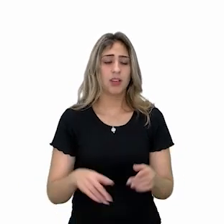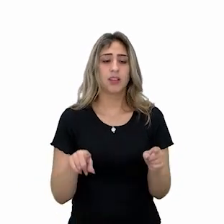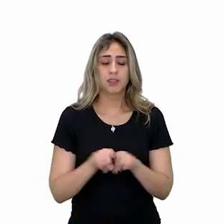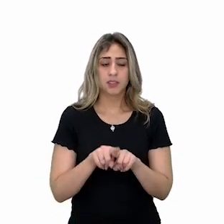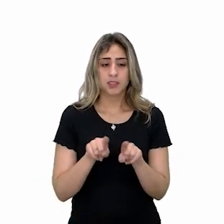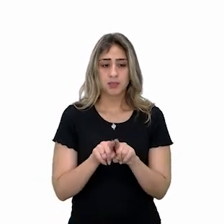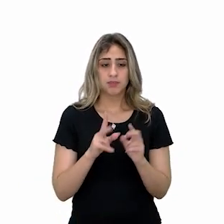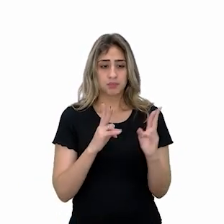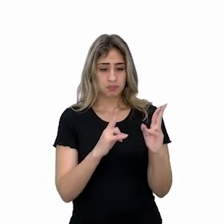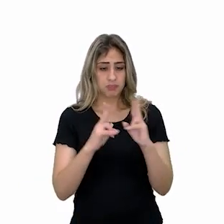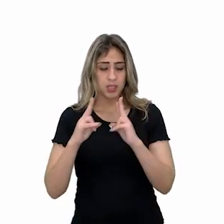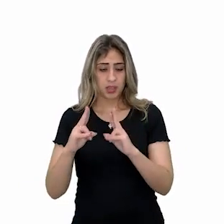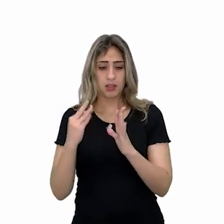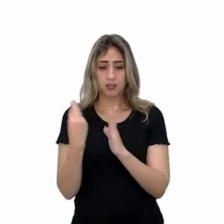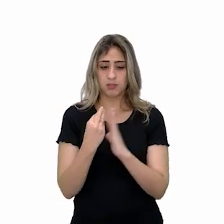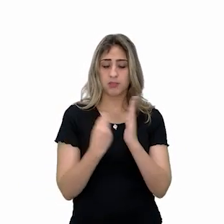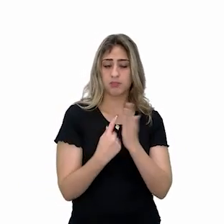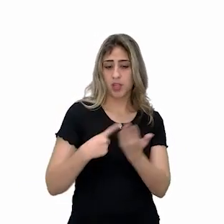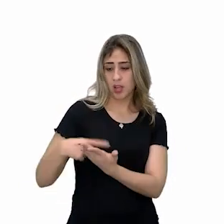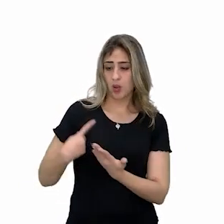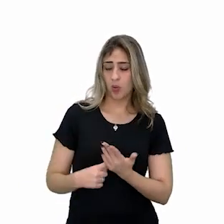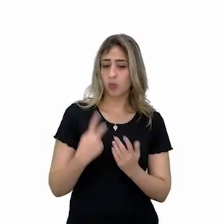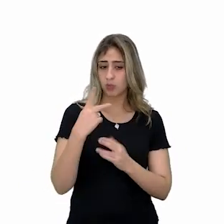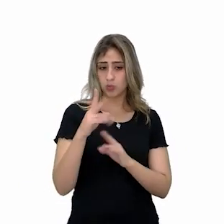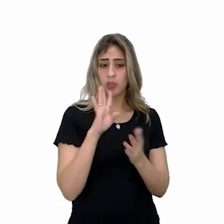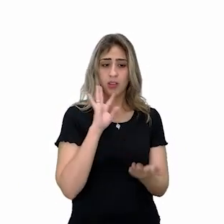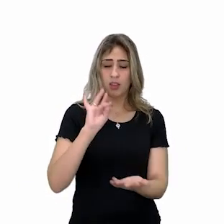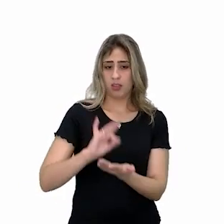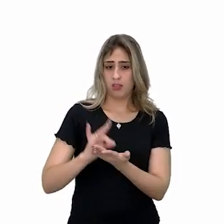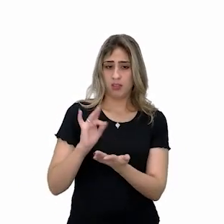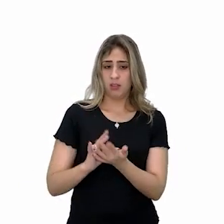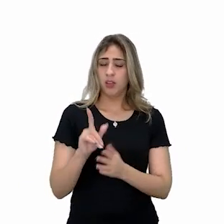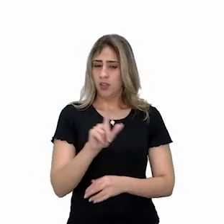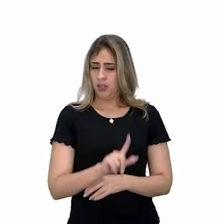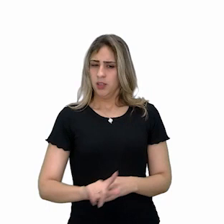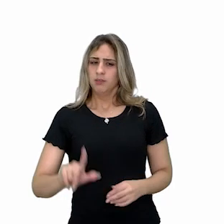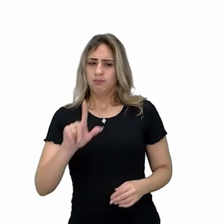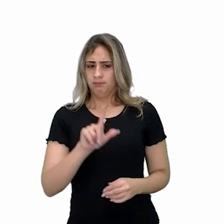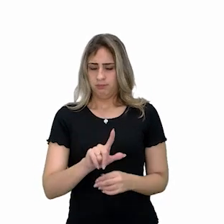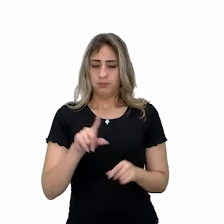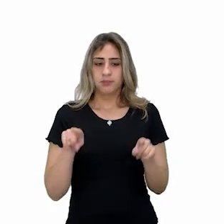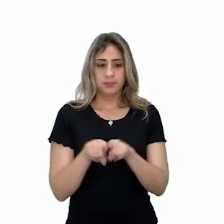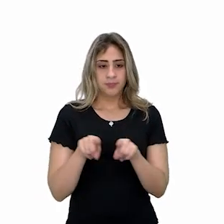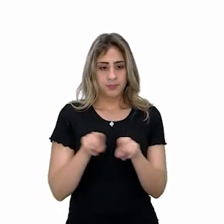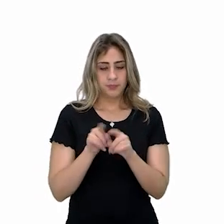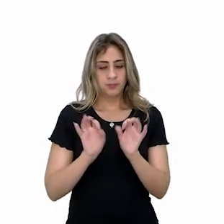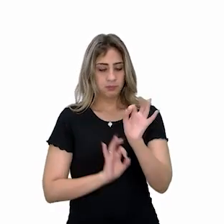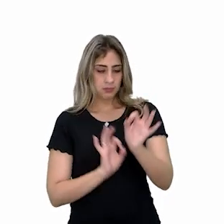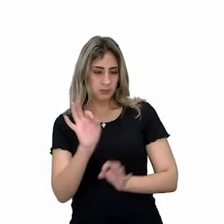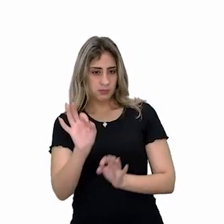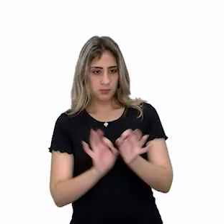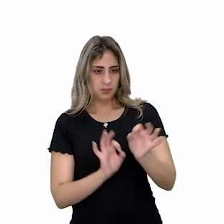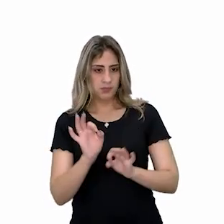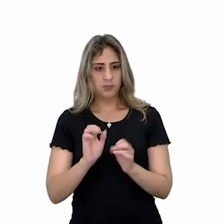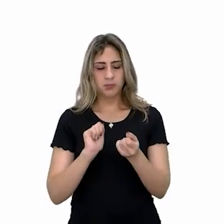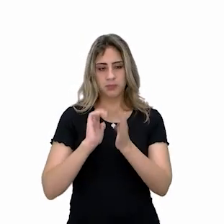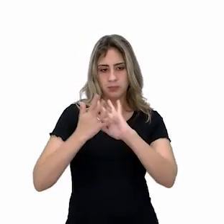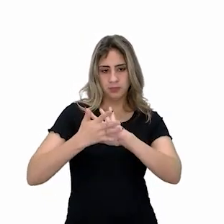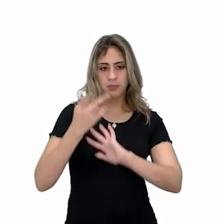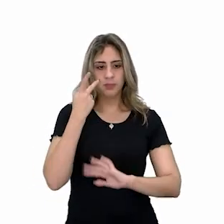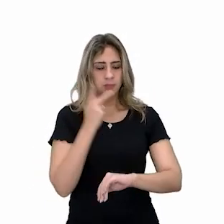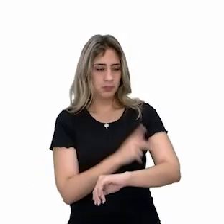e aplicação de acordo com a sua realidade, é claro. E também organizar as